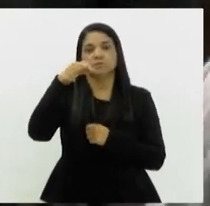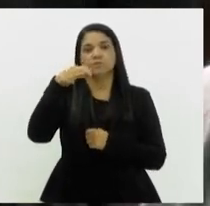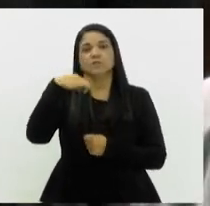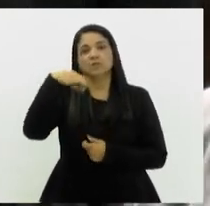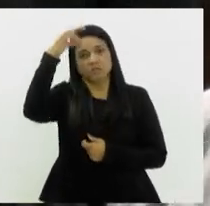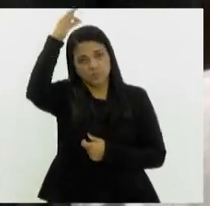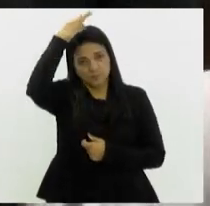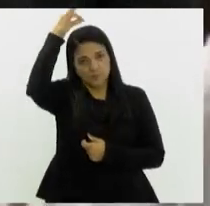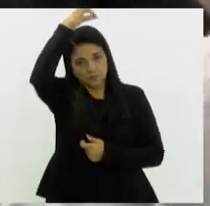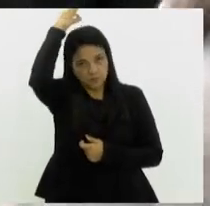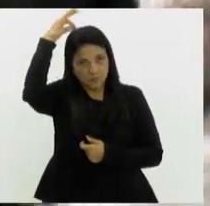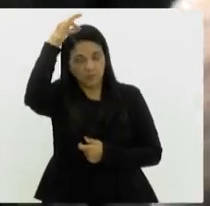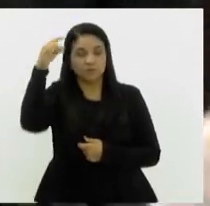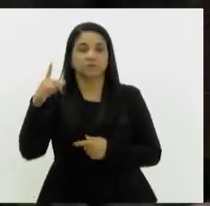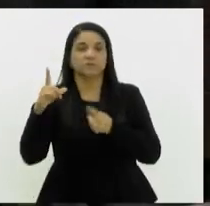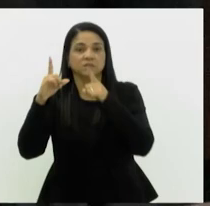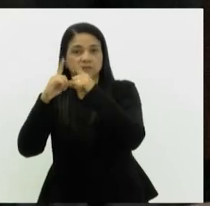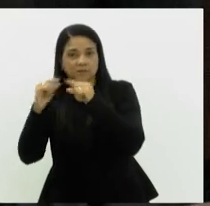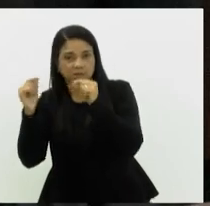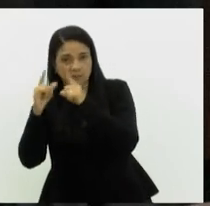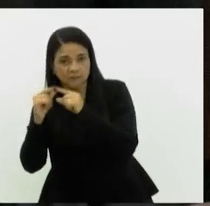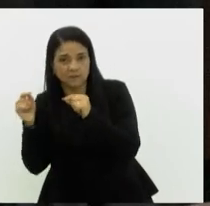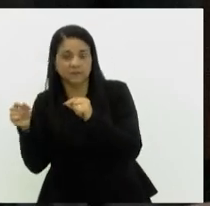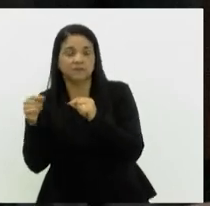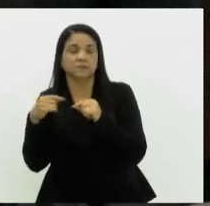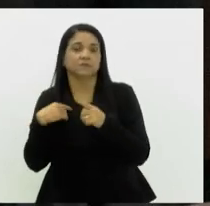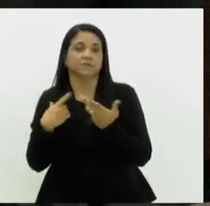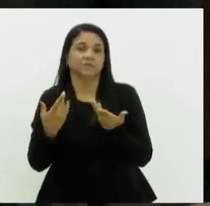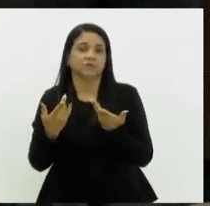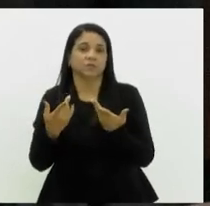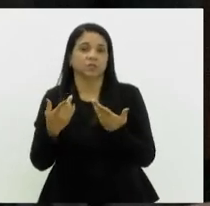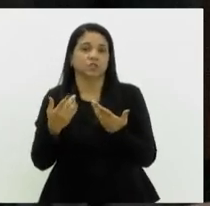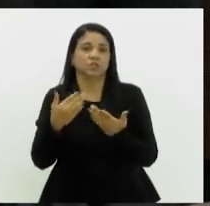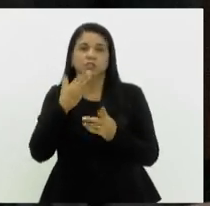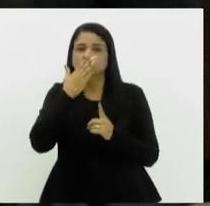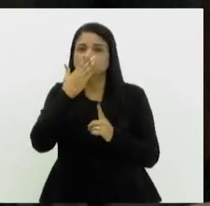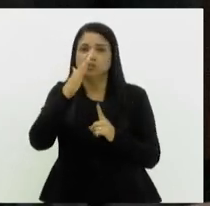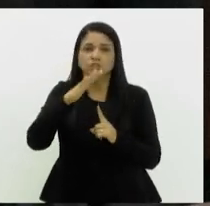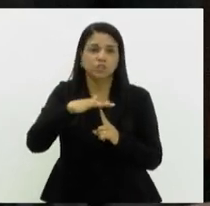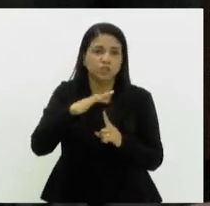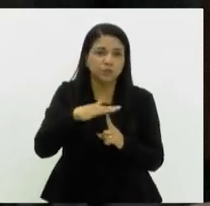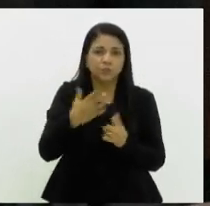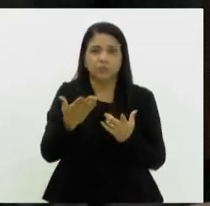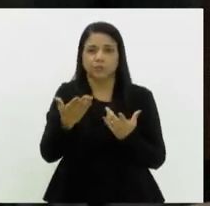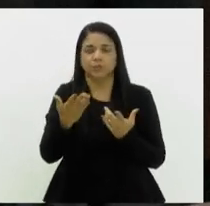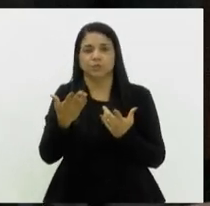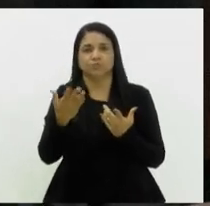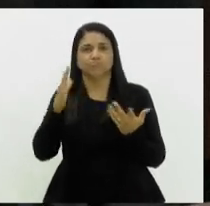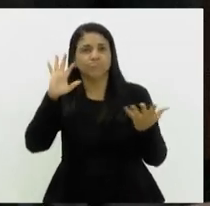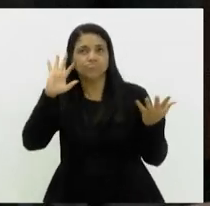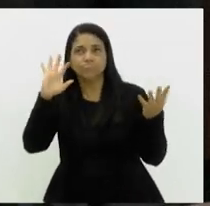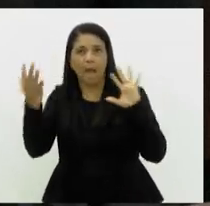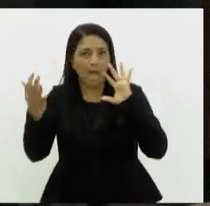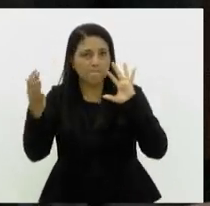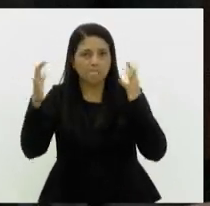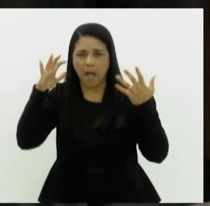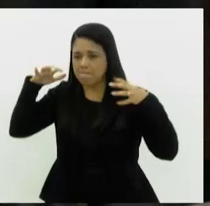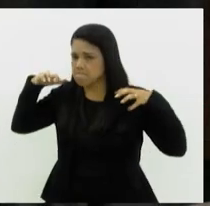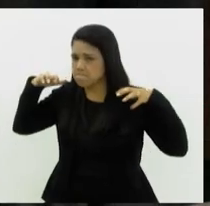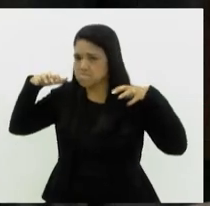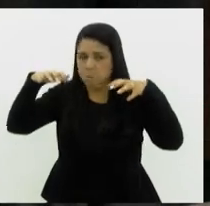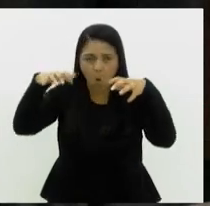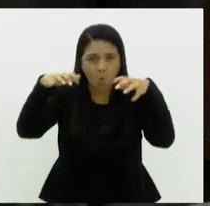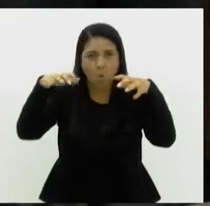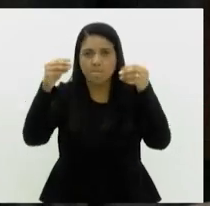enfim, os estados do Sul e do Sudeste, caso haja qualquer tipo de grande fenômeno natural desse, de afetar o